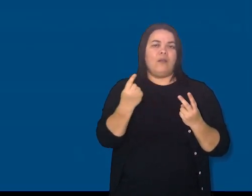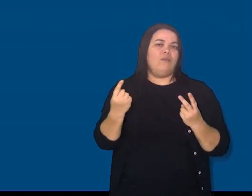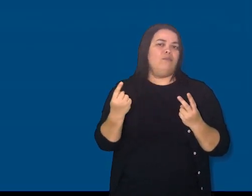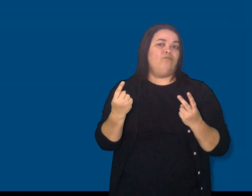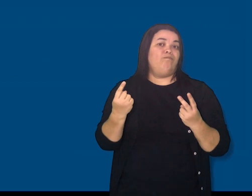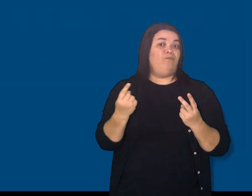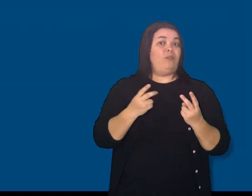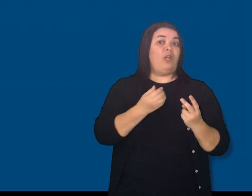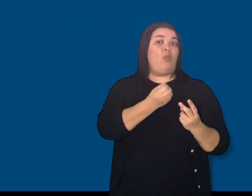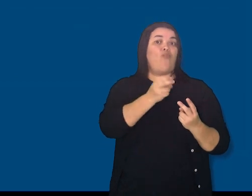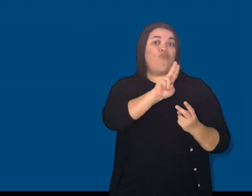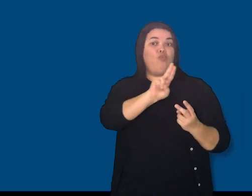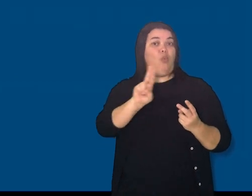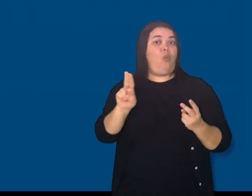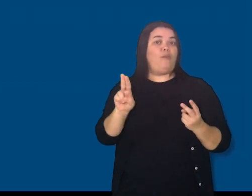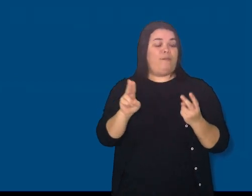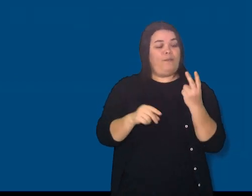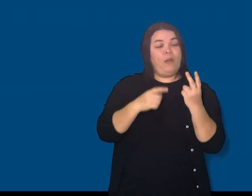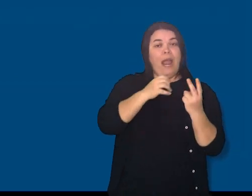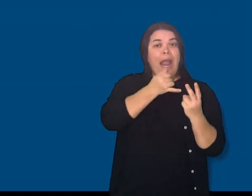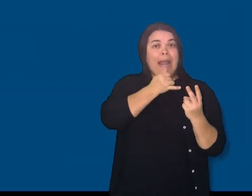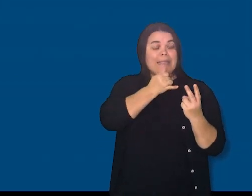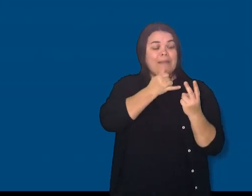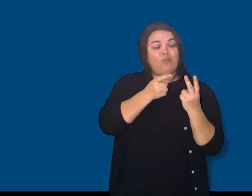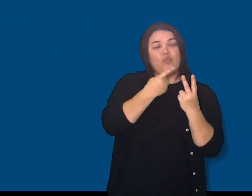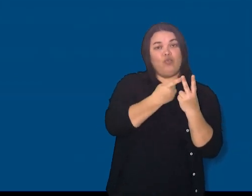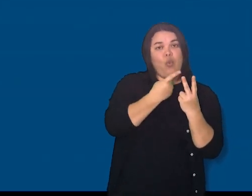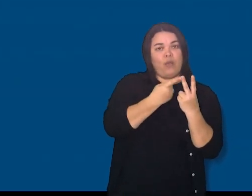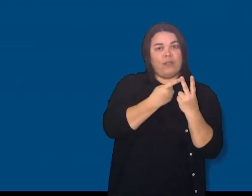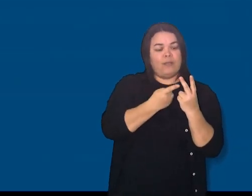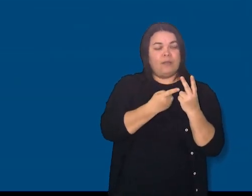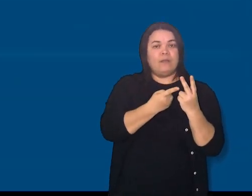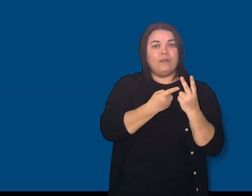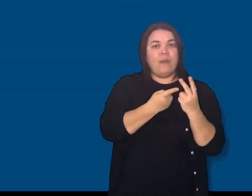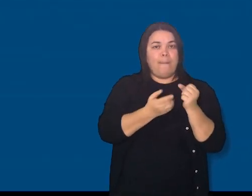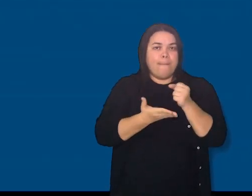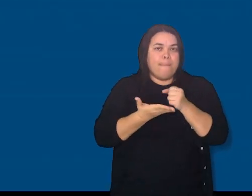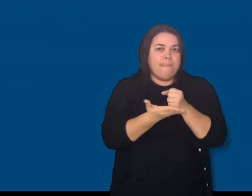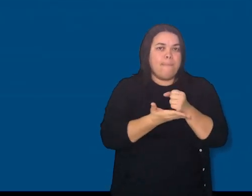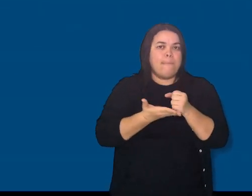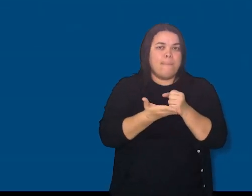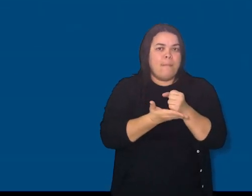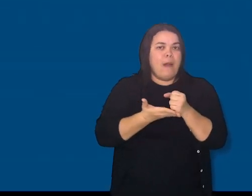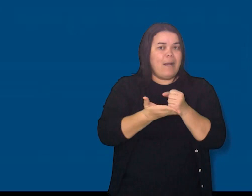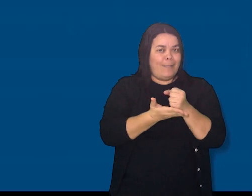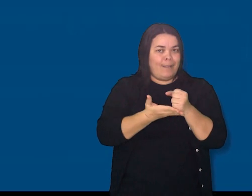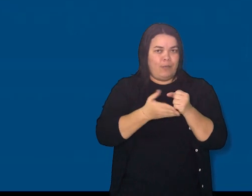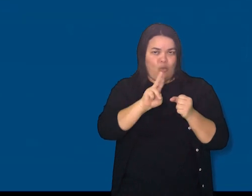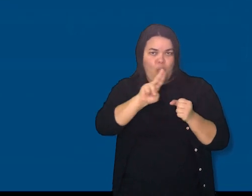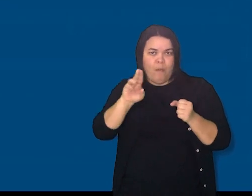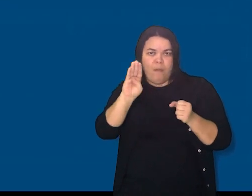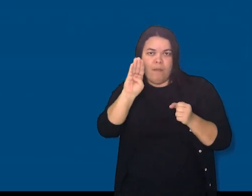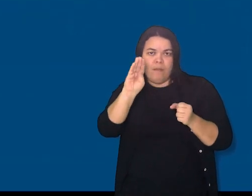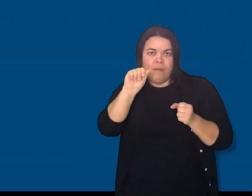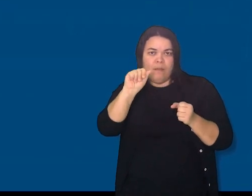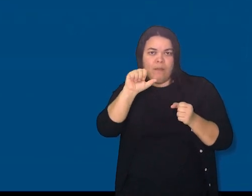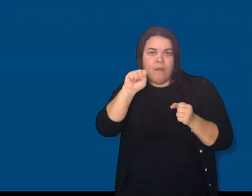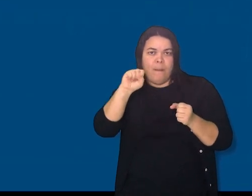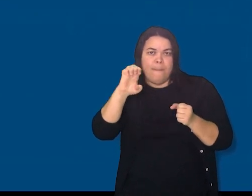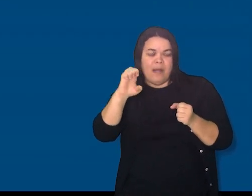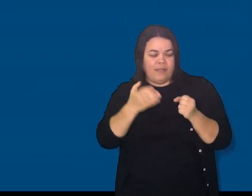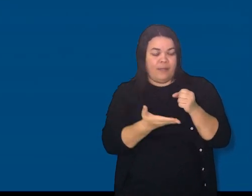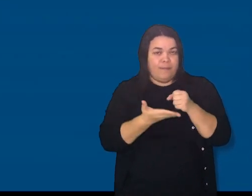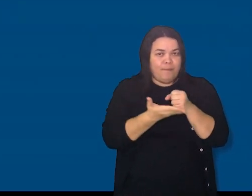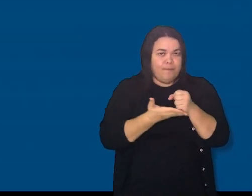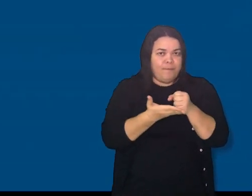anteriormente, cada um deles tem o seu nome específico, né? O 2 chamava-se de base, chama-se de